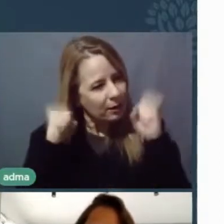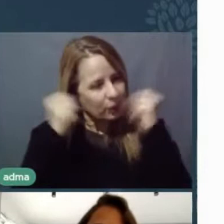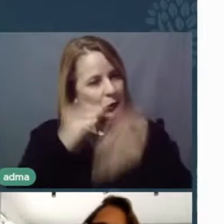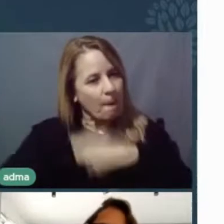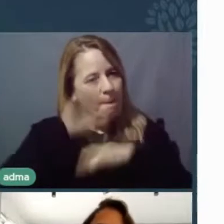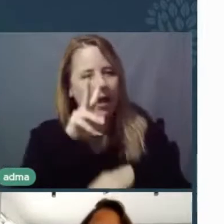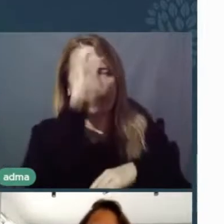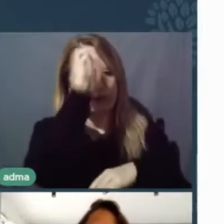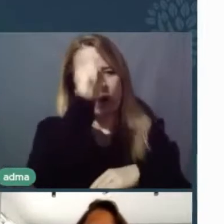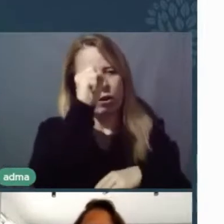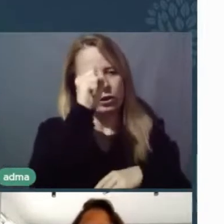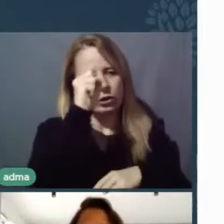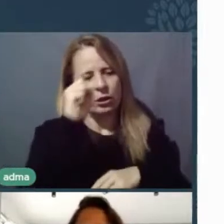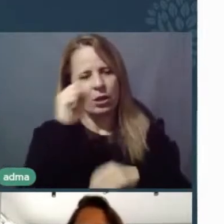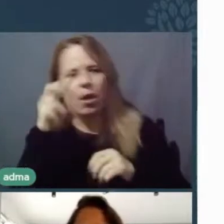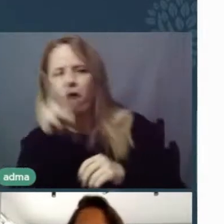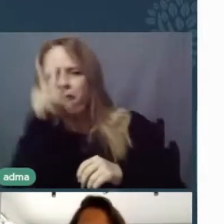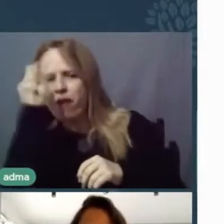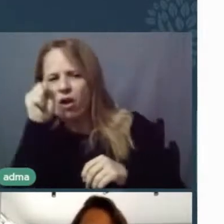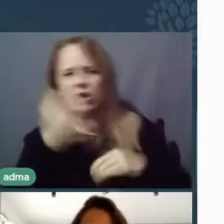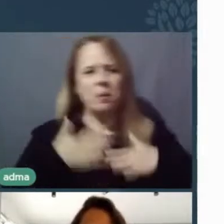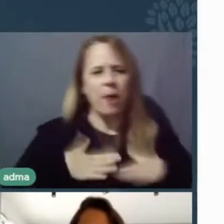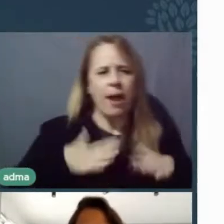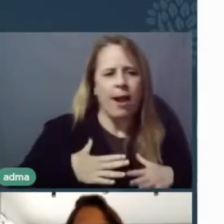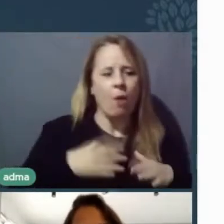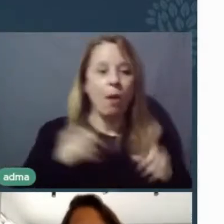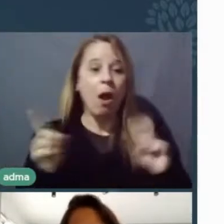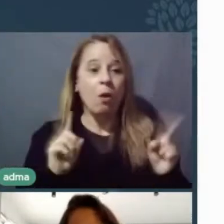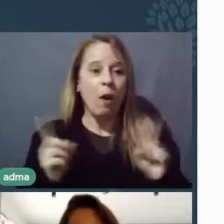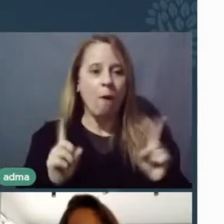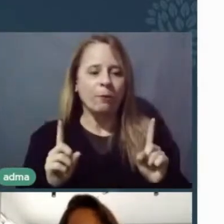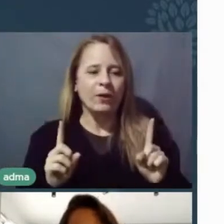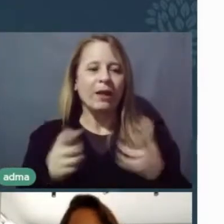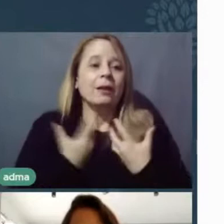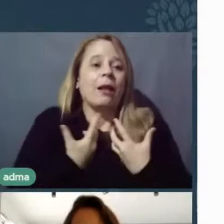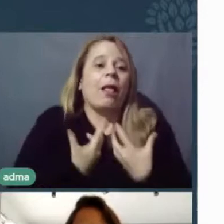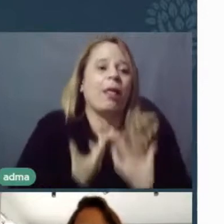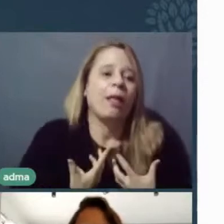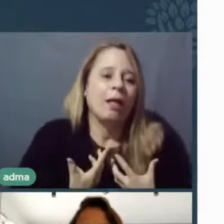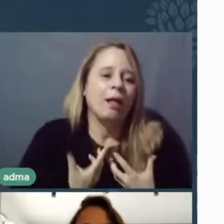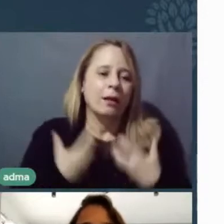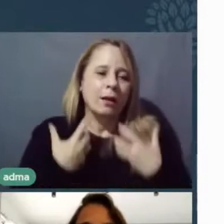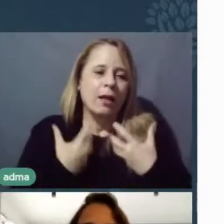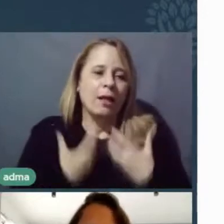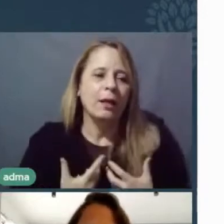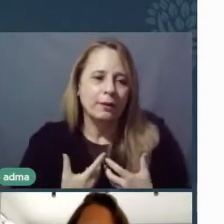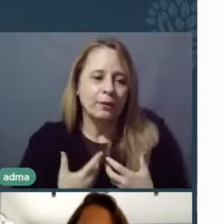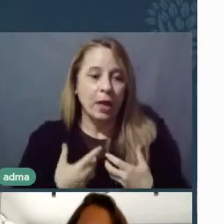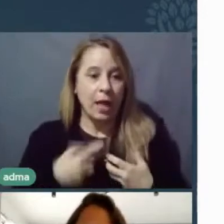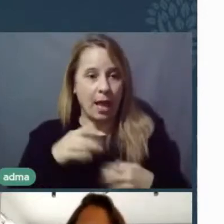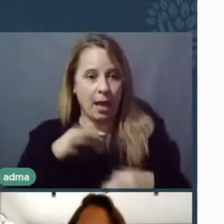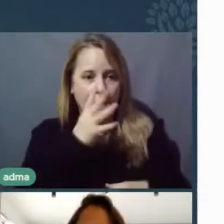atividade moderada ou vigorosa? É uma atividade que a criança cansa para fazer, que a criança executa